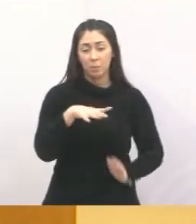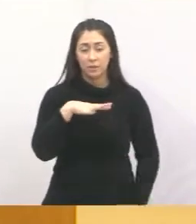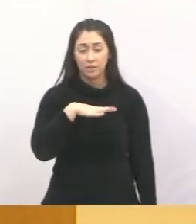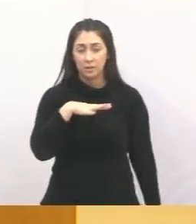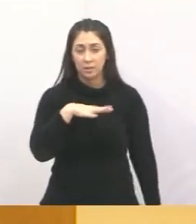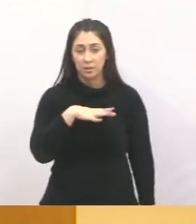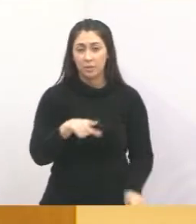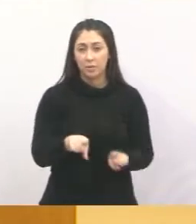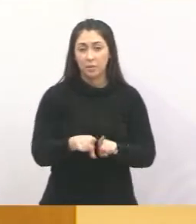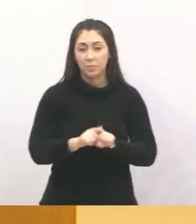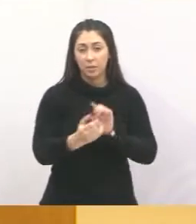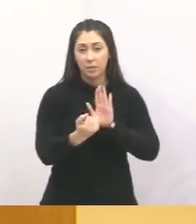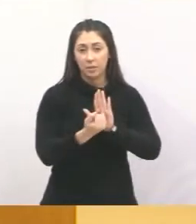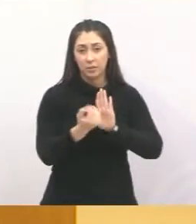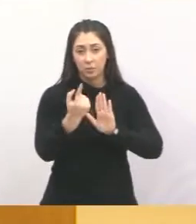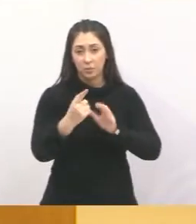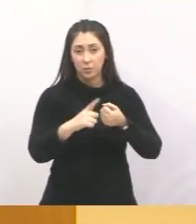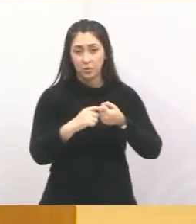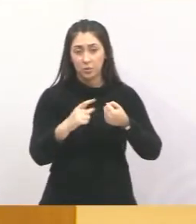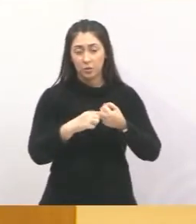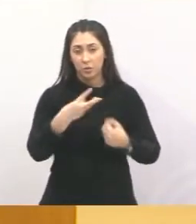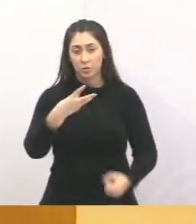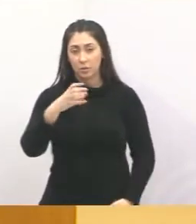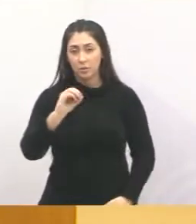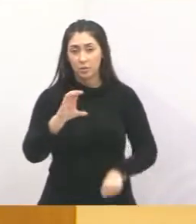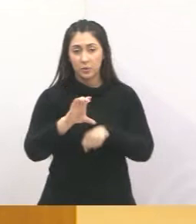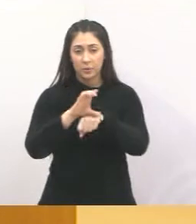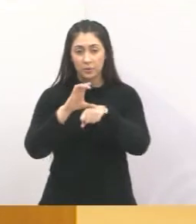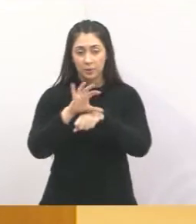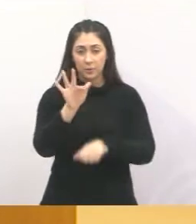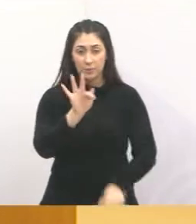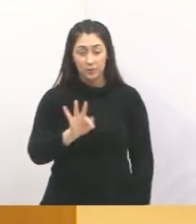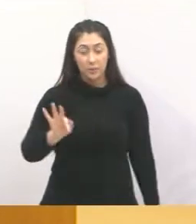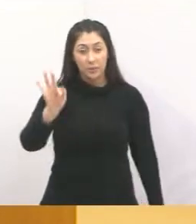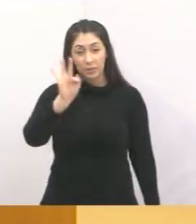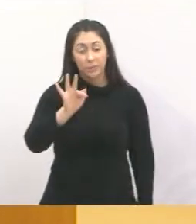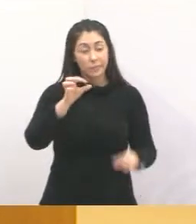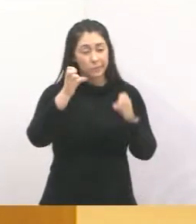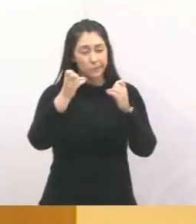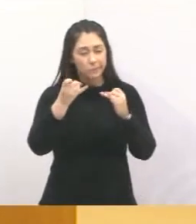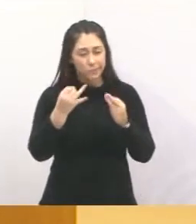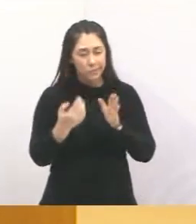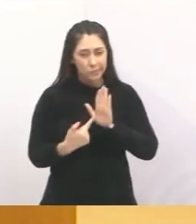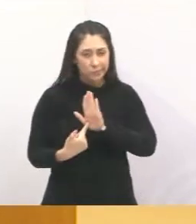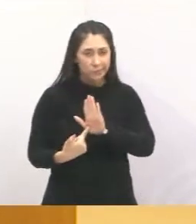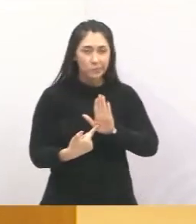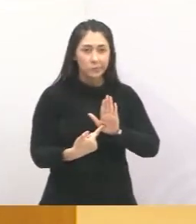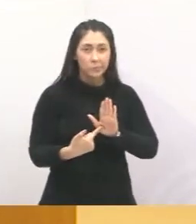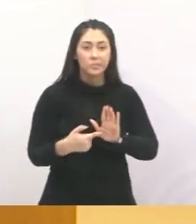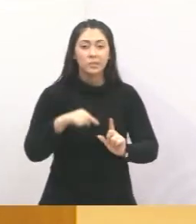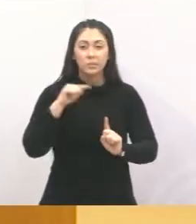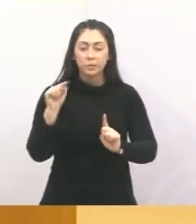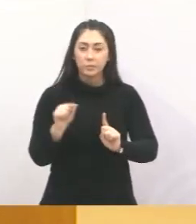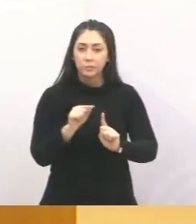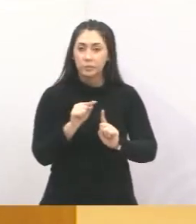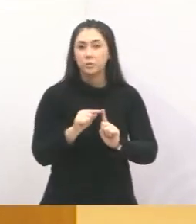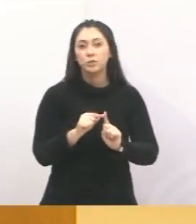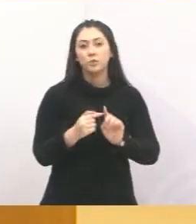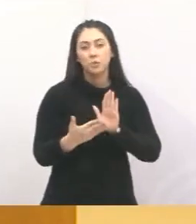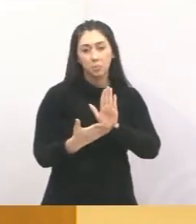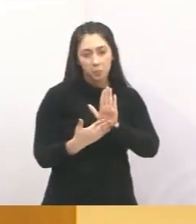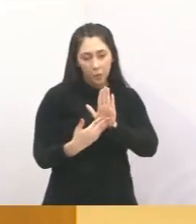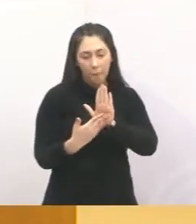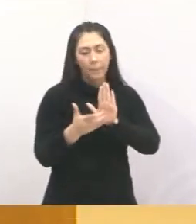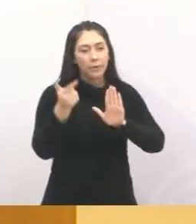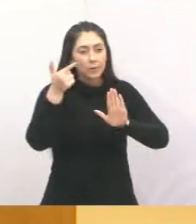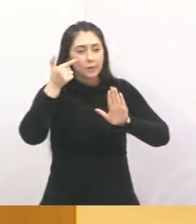1 do artigo 30 da Constituição Federal, justificando esses termos, a fim de que a proposta